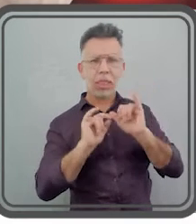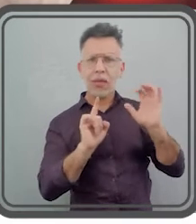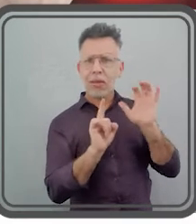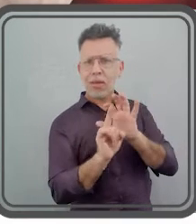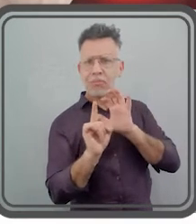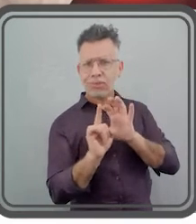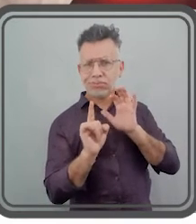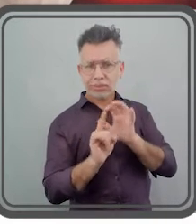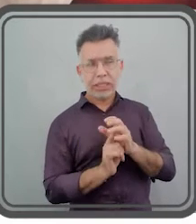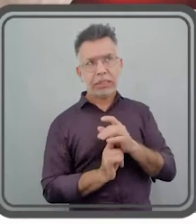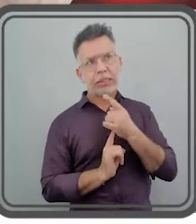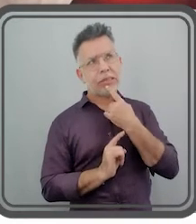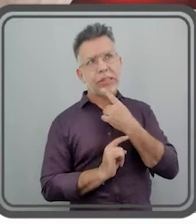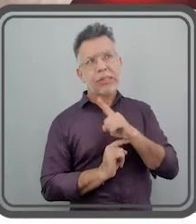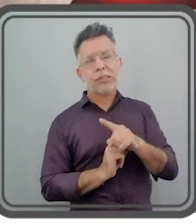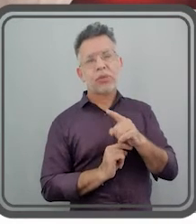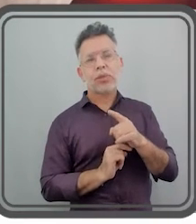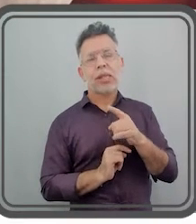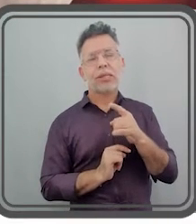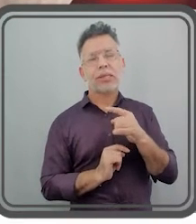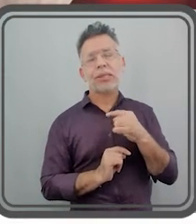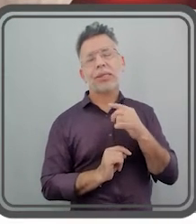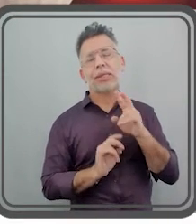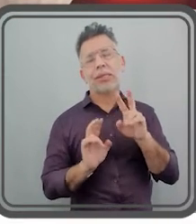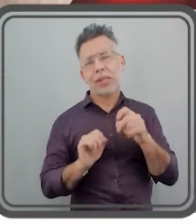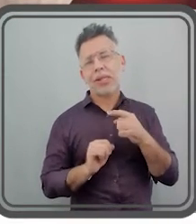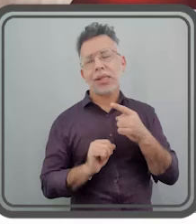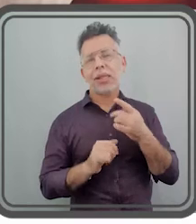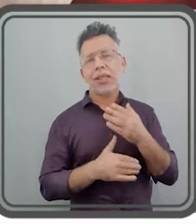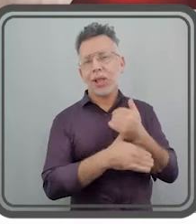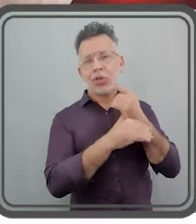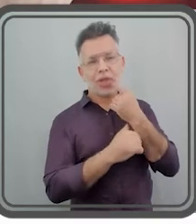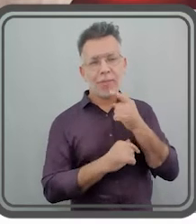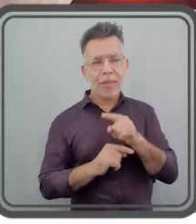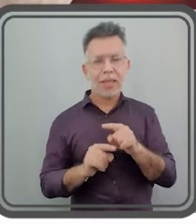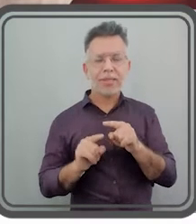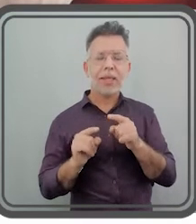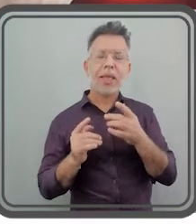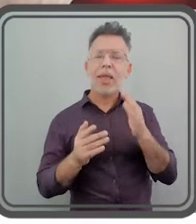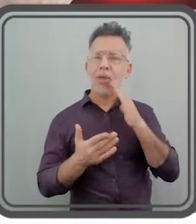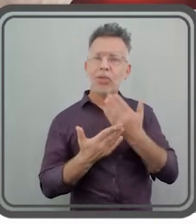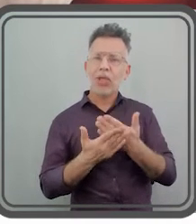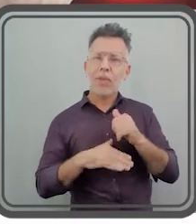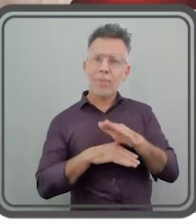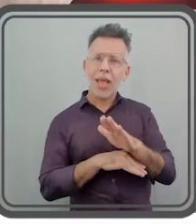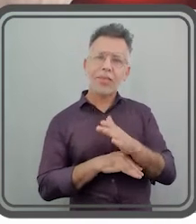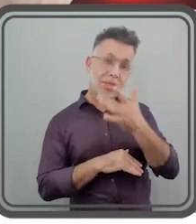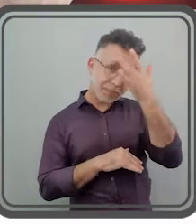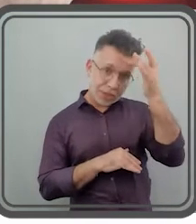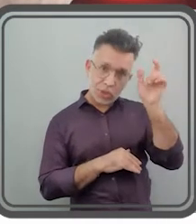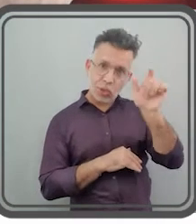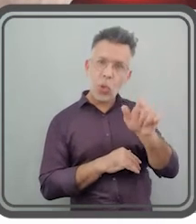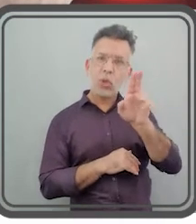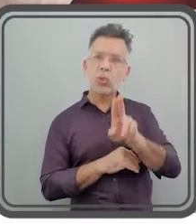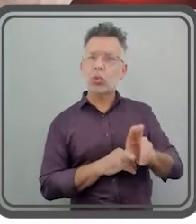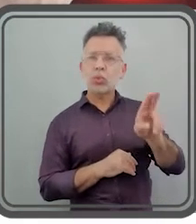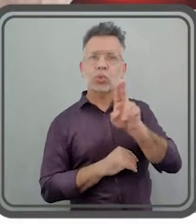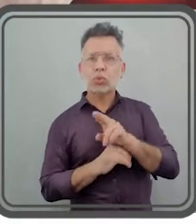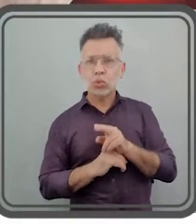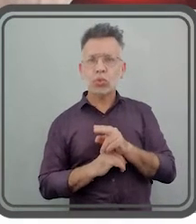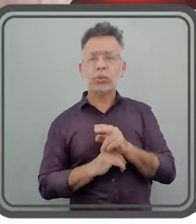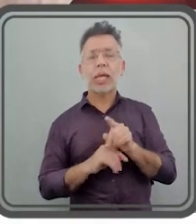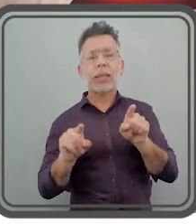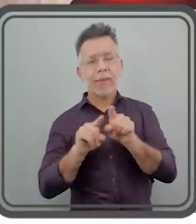mas apesar de jantar literalmente na nossa falta da tecnologia eu acredito que cada vez mais as pessoas usam